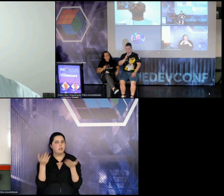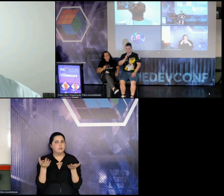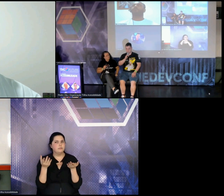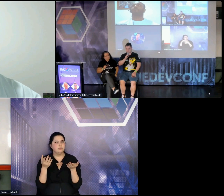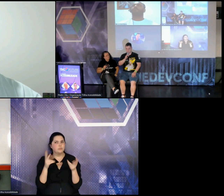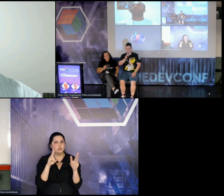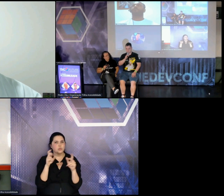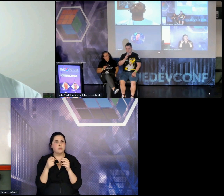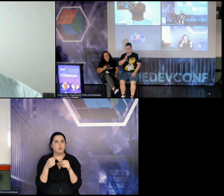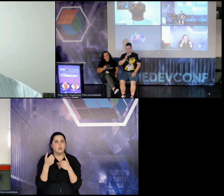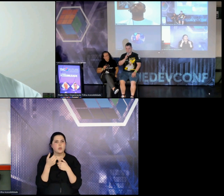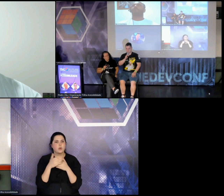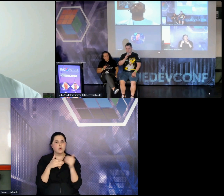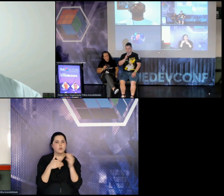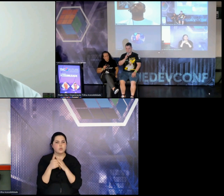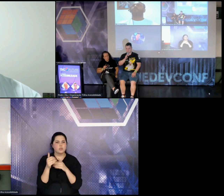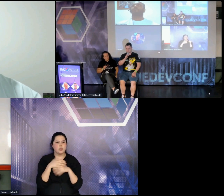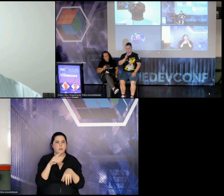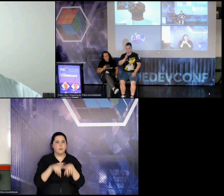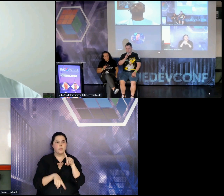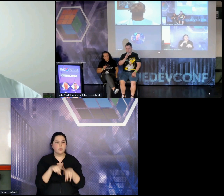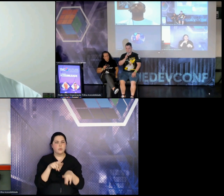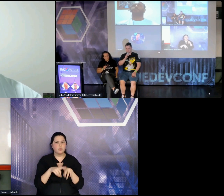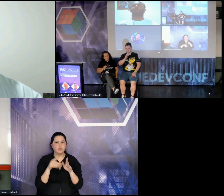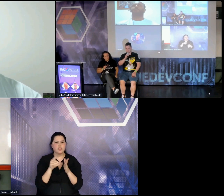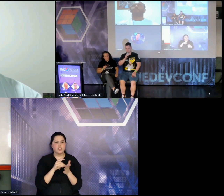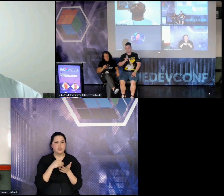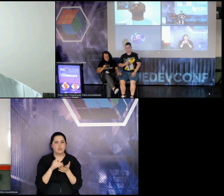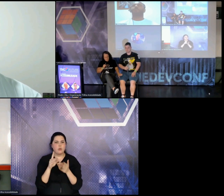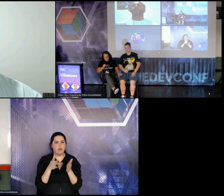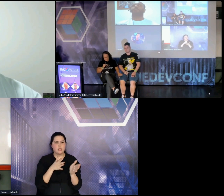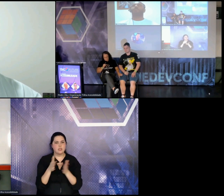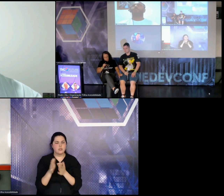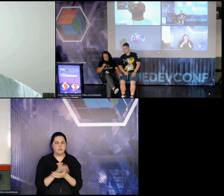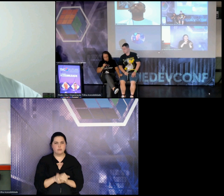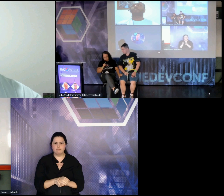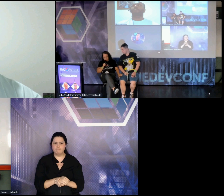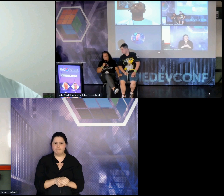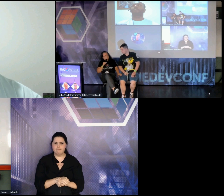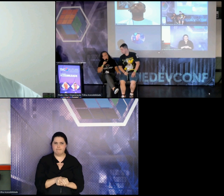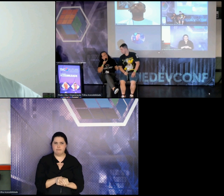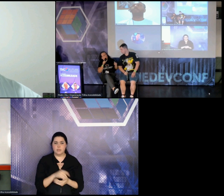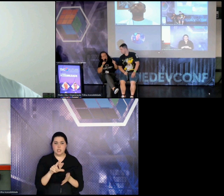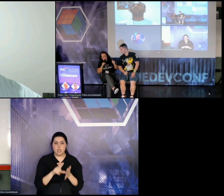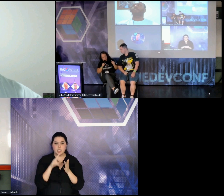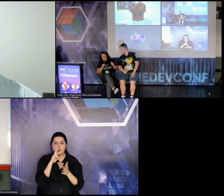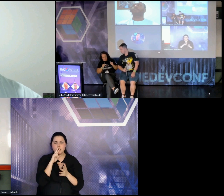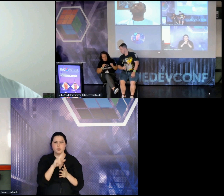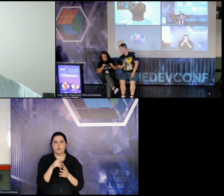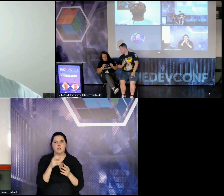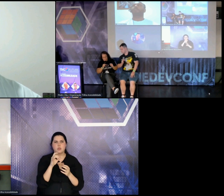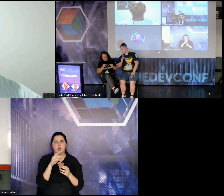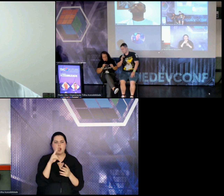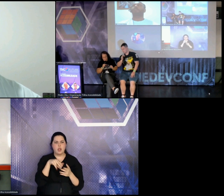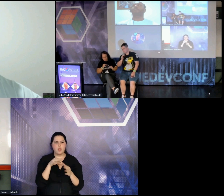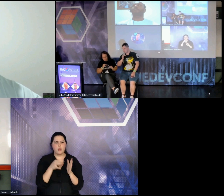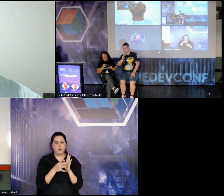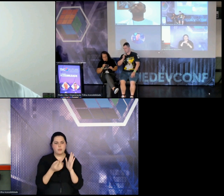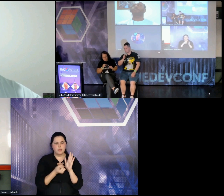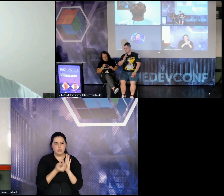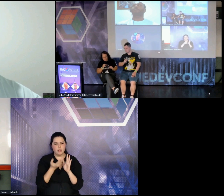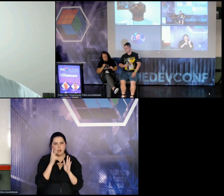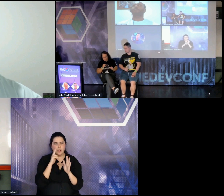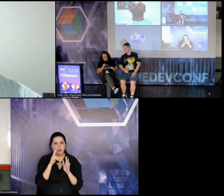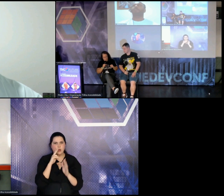nessa questão de construção de produtos digitais acessíveis. Antes do Wellington responder, deixa eu só ler um comentário bem bacana